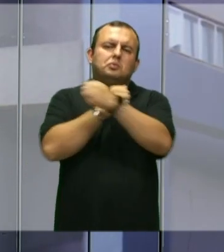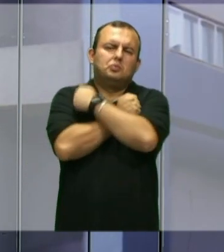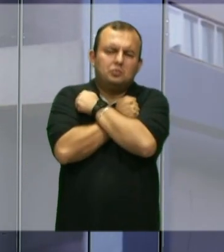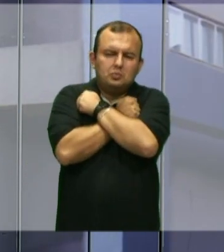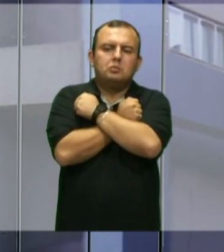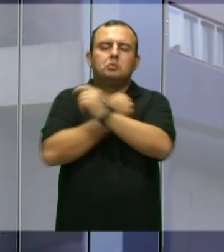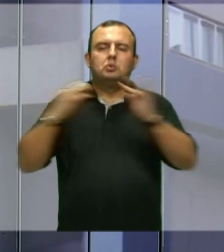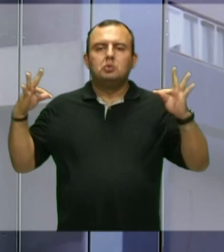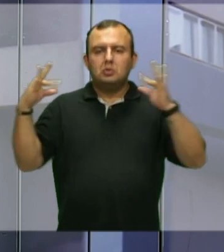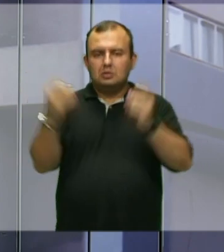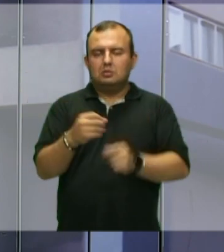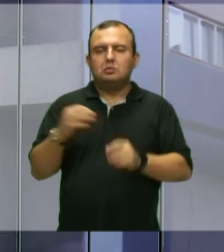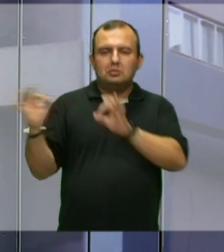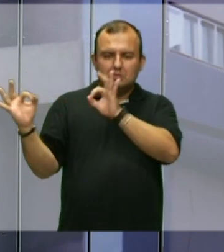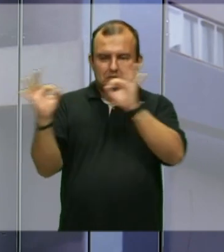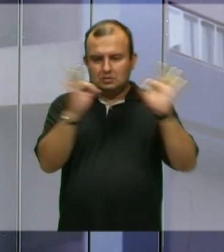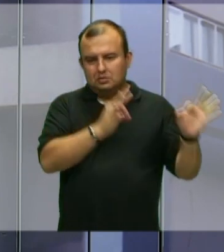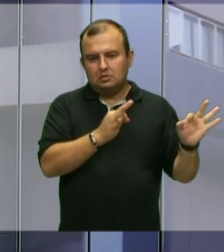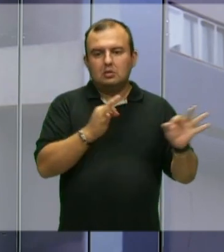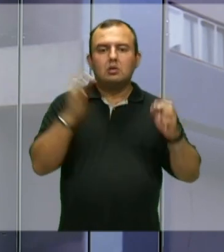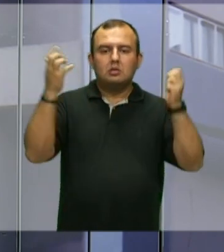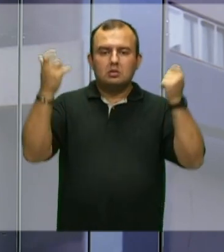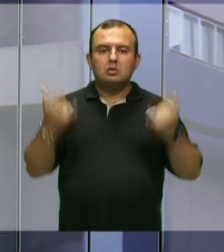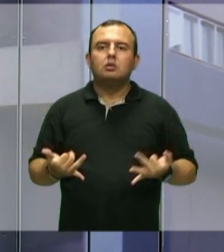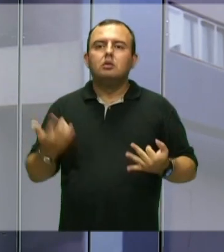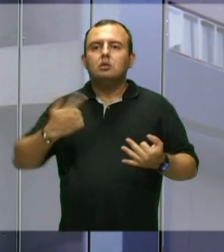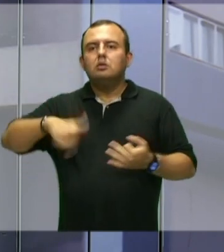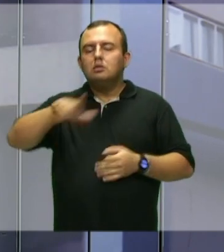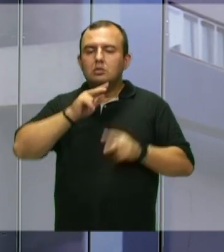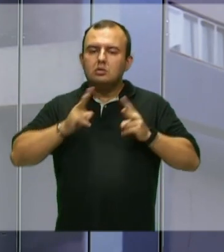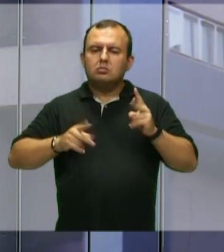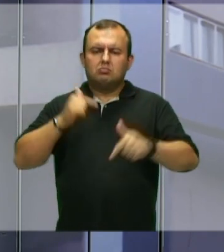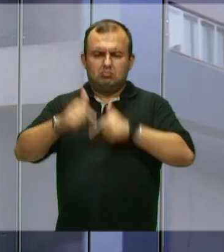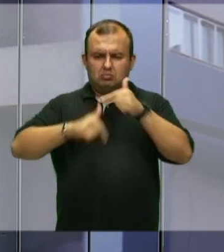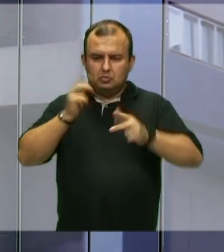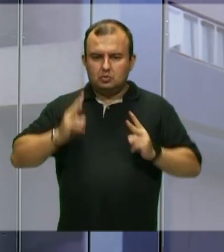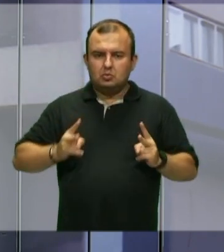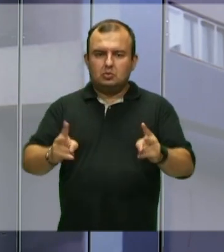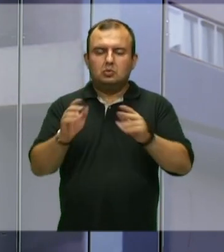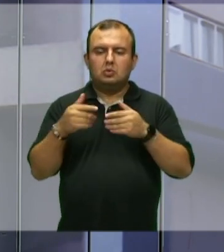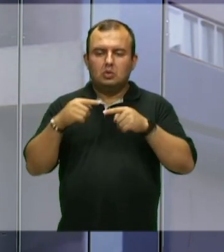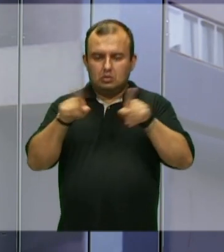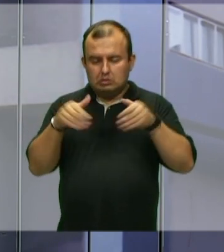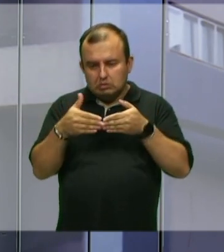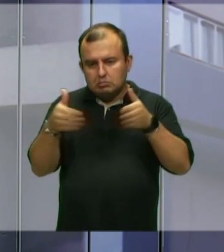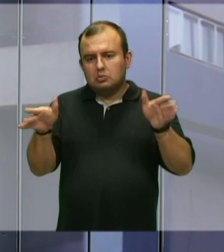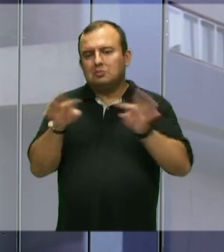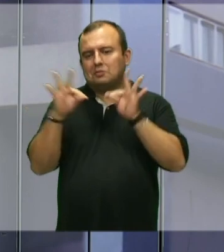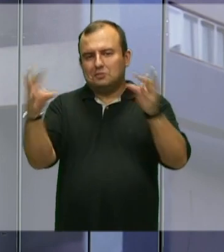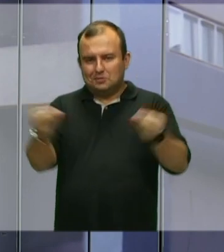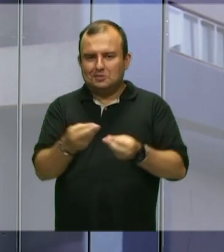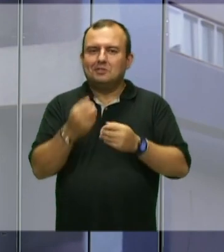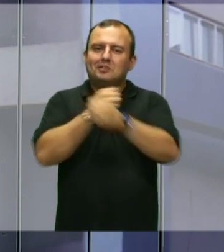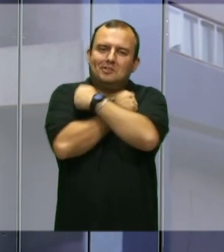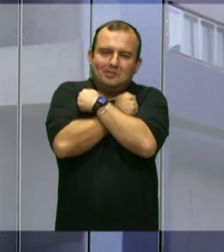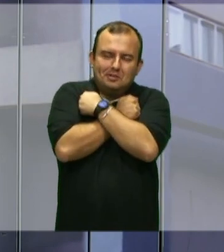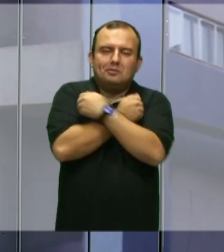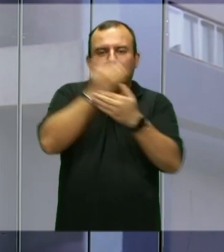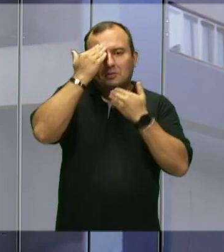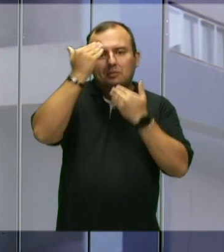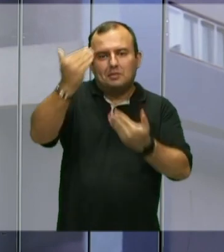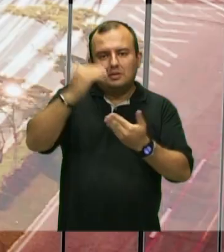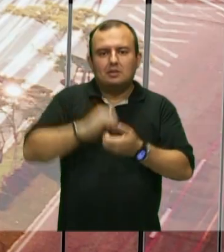abraço aqui a todos os telespectadores. Dizer que o nosso trabalho continua, nosso gabinete está à disposição de todos vocês. Forte abraço, muito